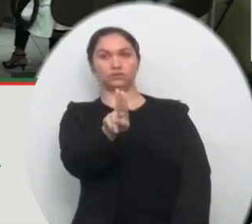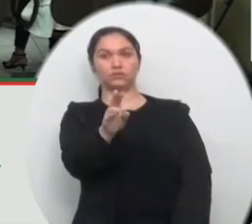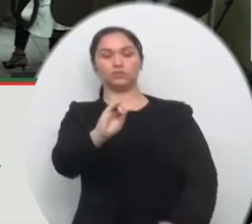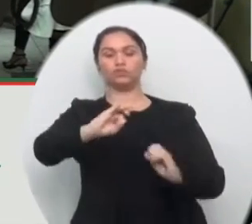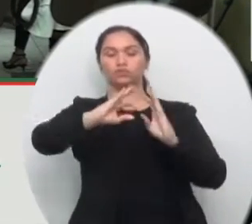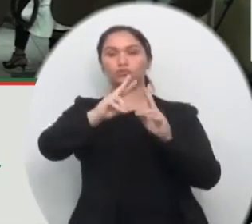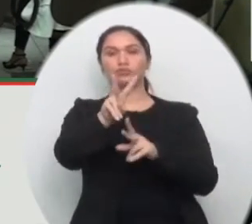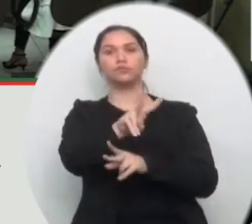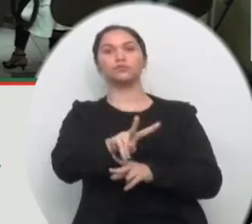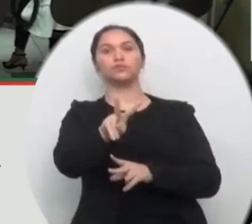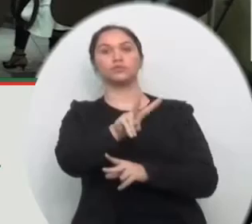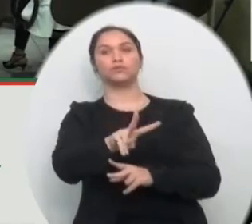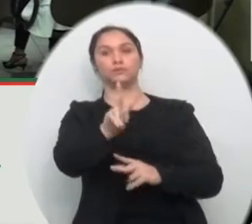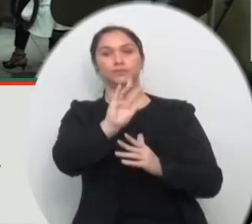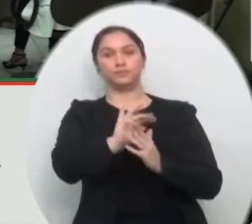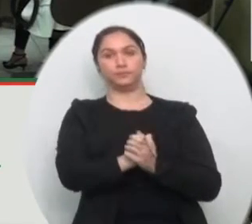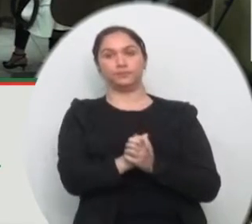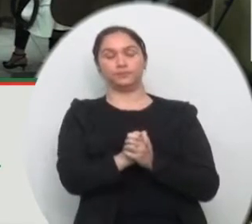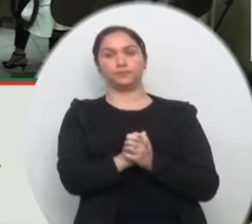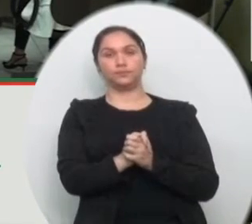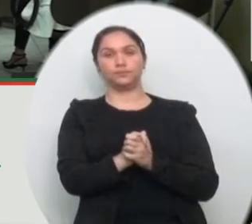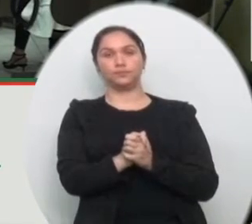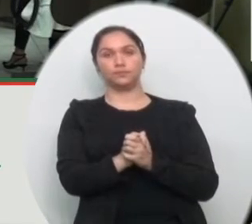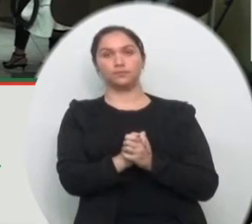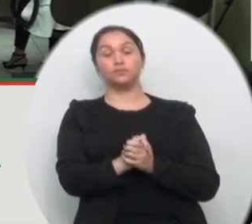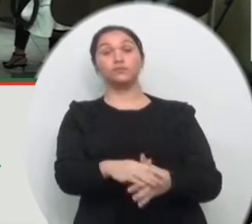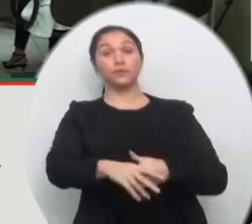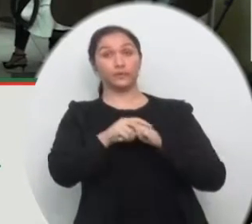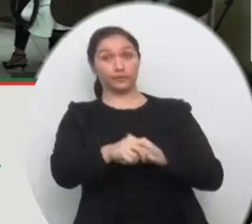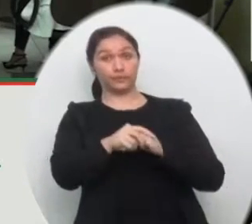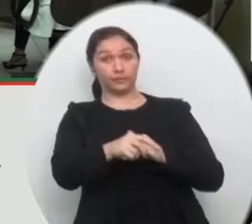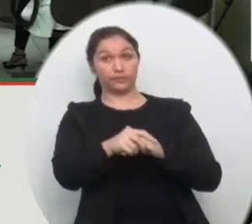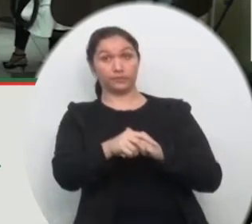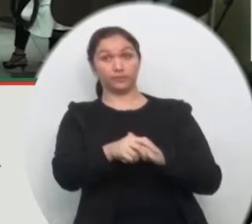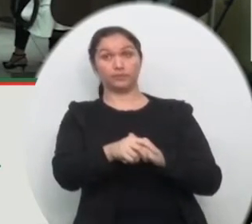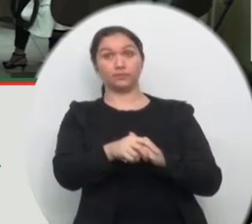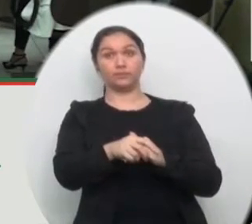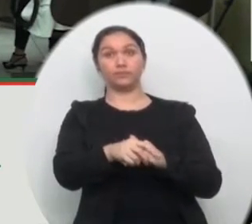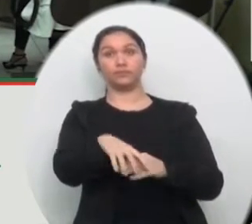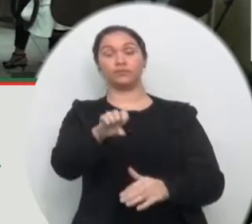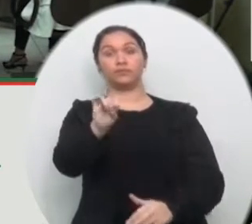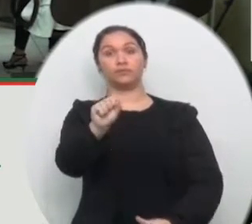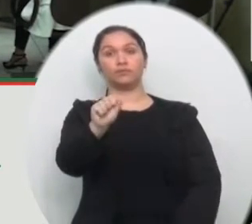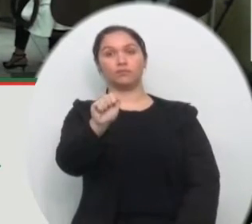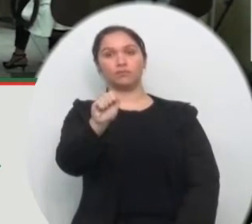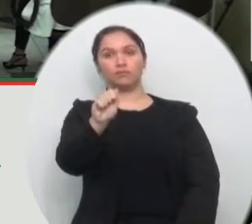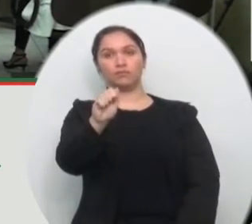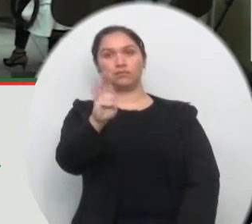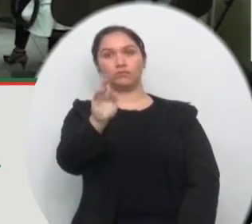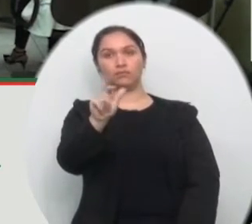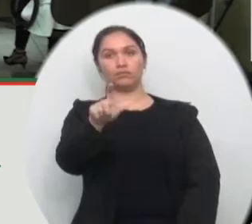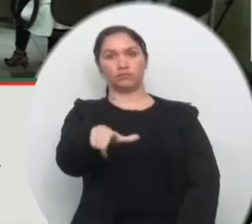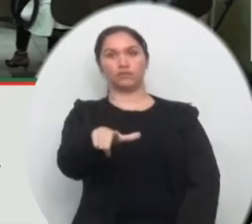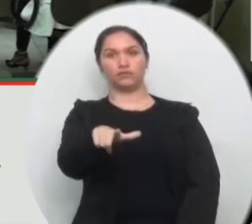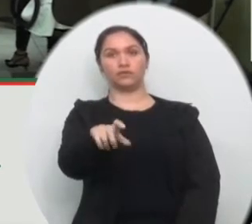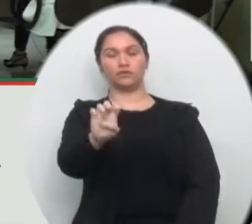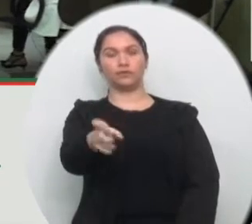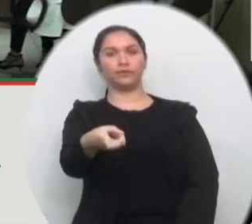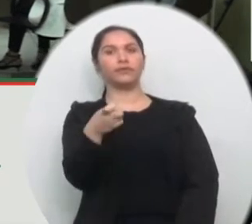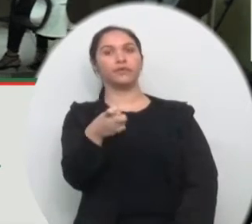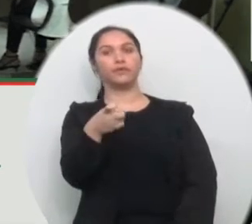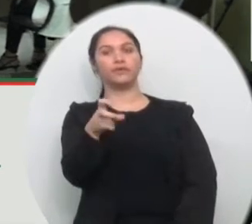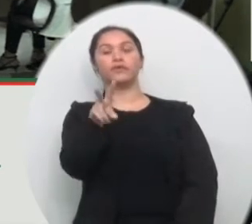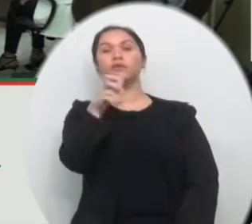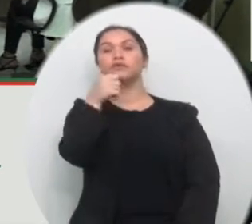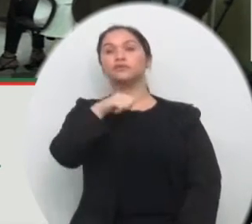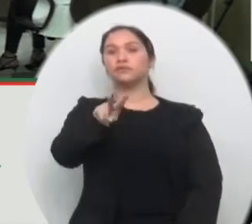Cumprimentar a Isabela Juste e Jesus Vani ex-vereadora Mirim. Seja bem-vinda sempre a